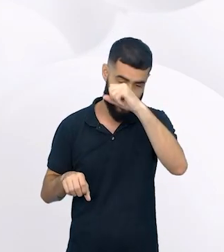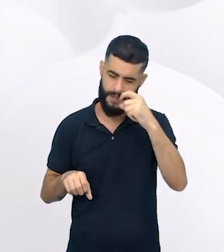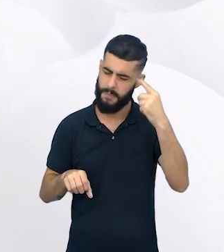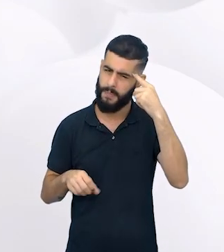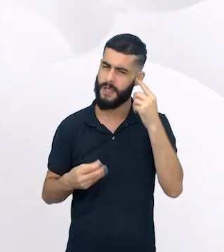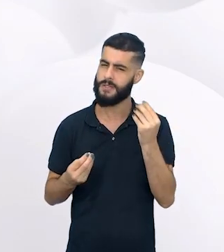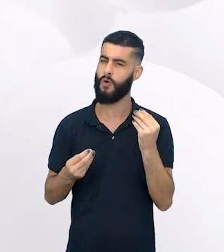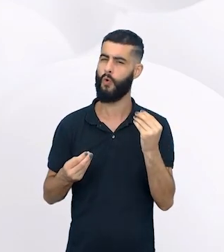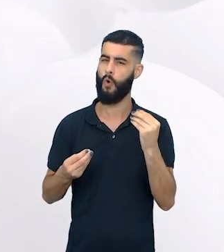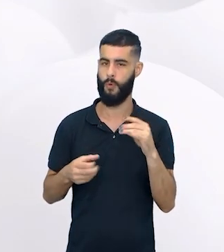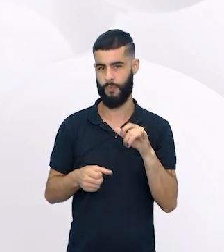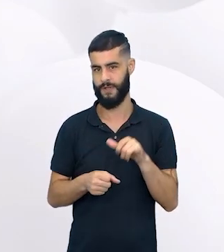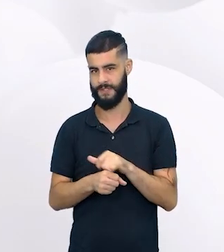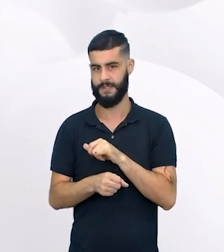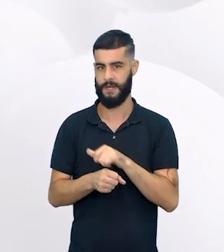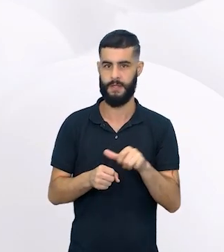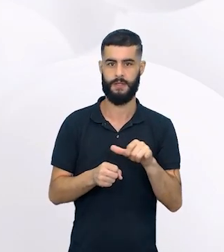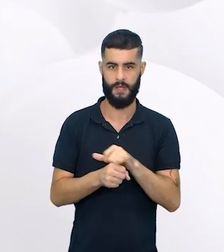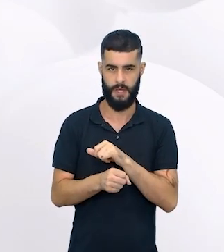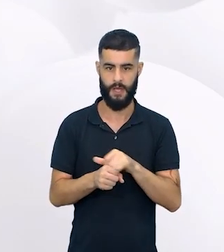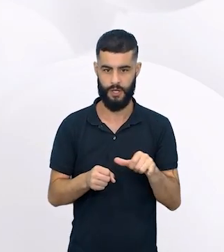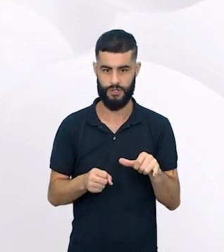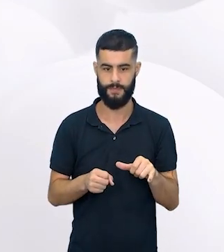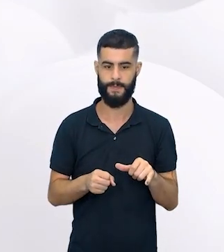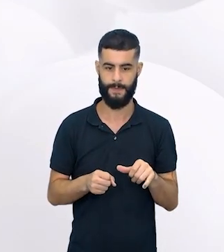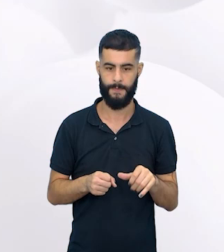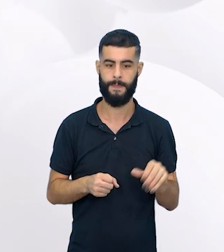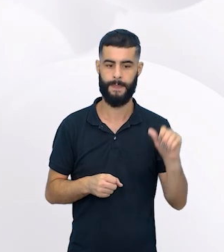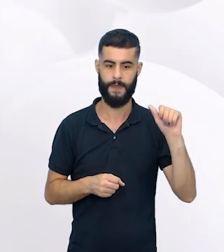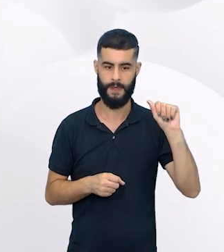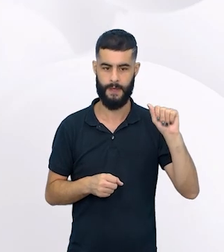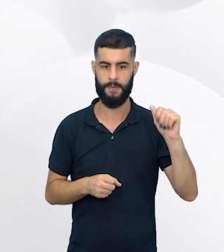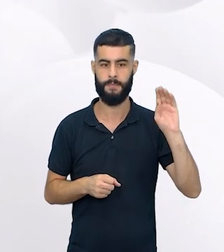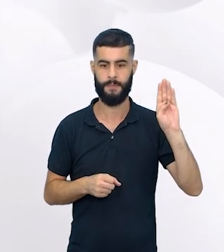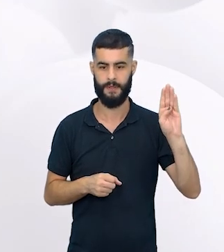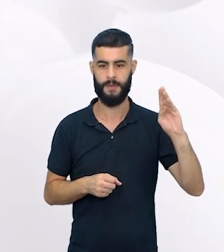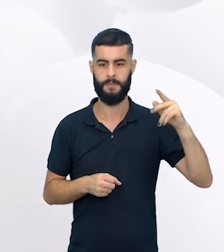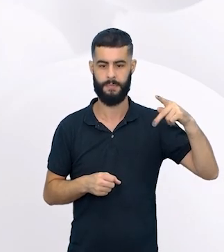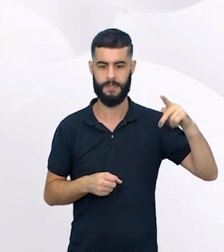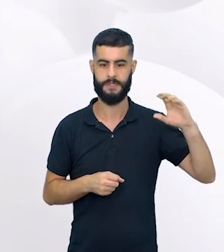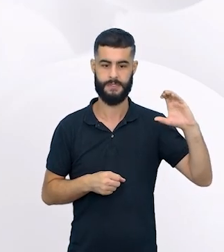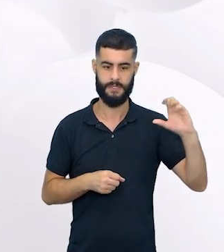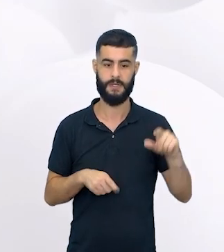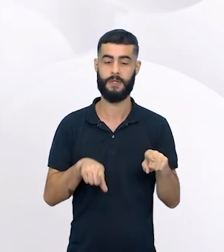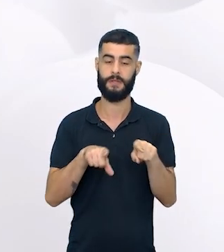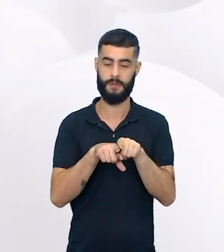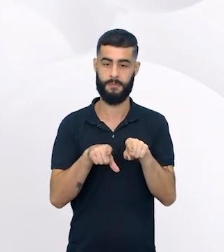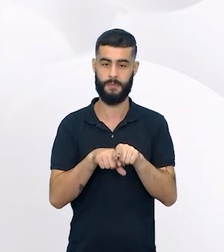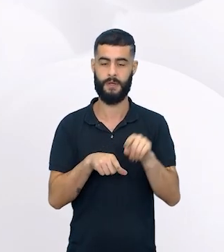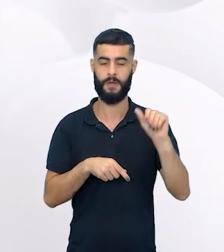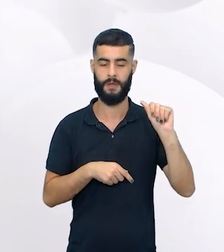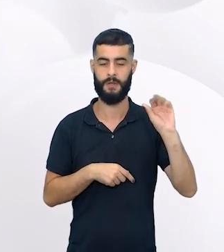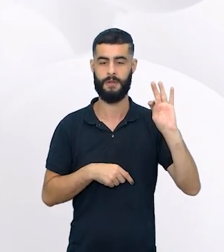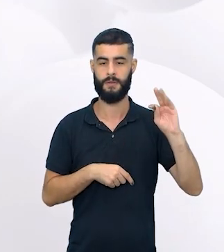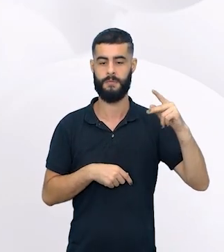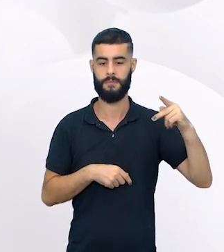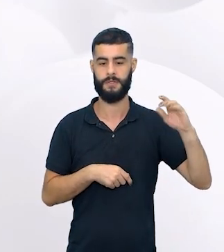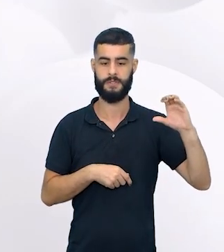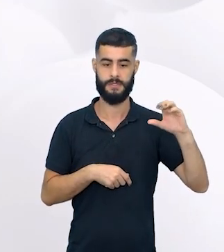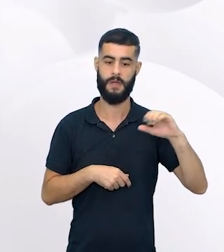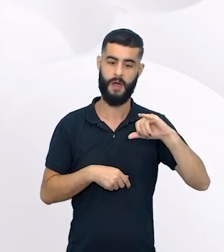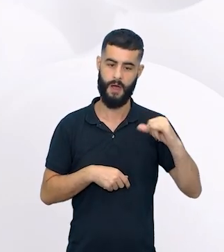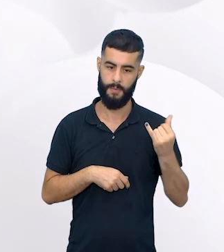aí trazendo a TPC, para que vocês possam se apropriando também dessa resolução 1